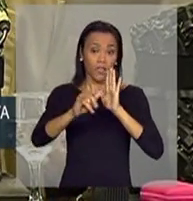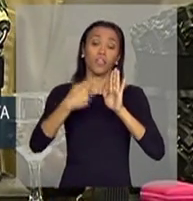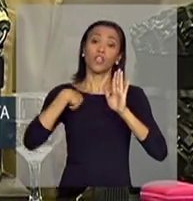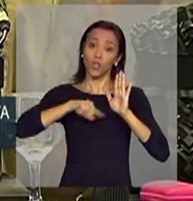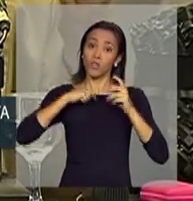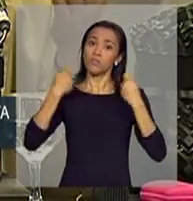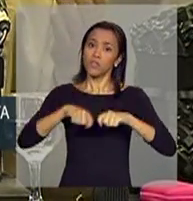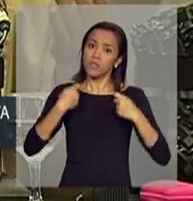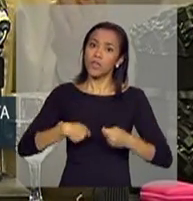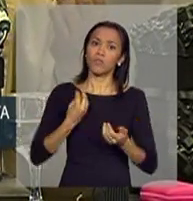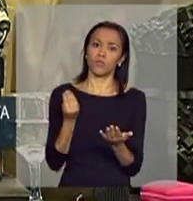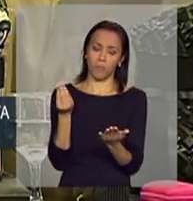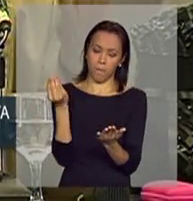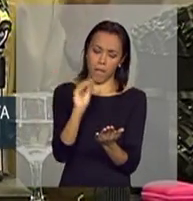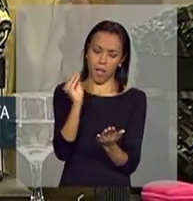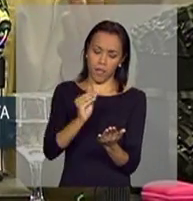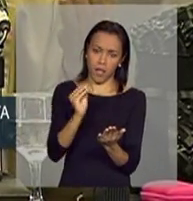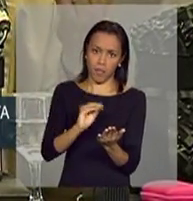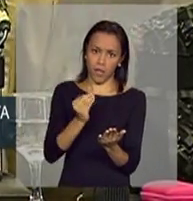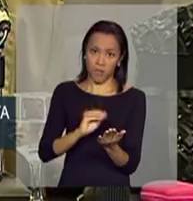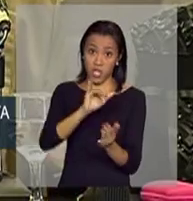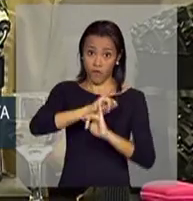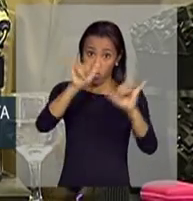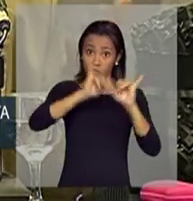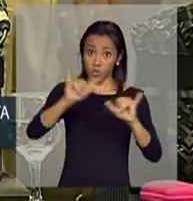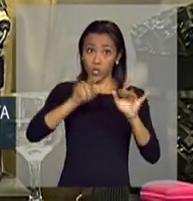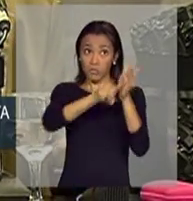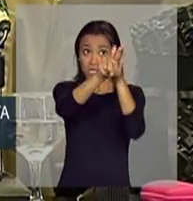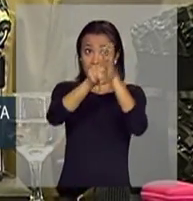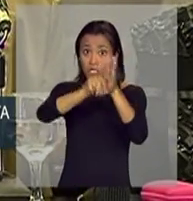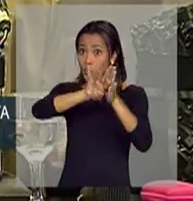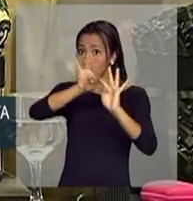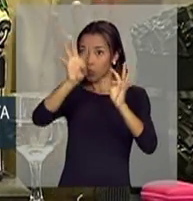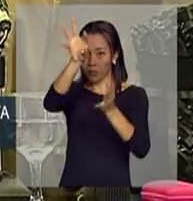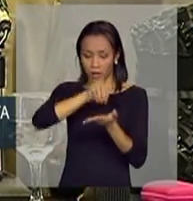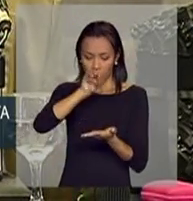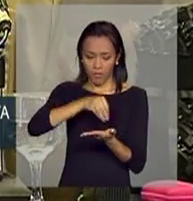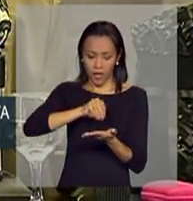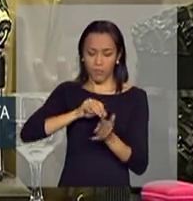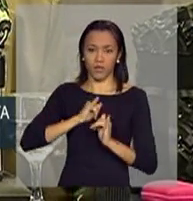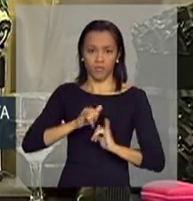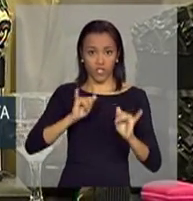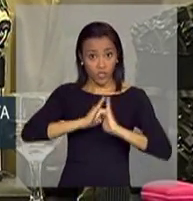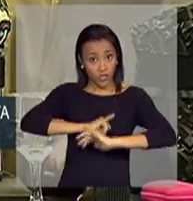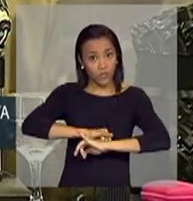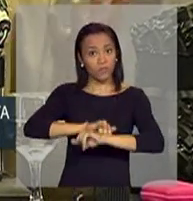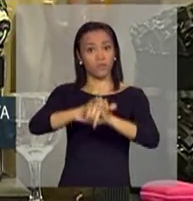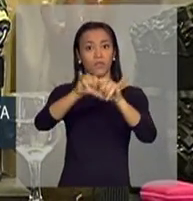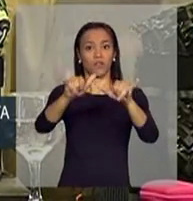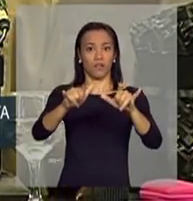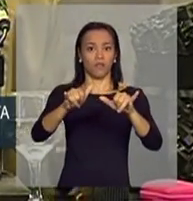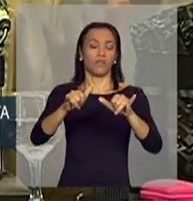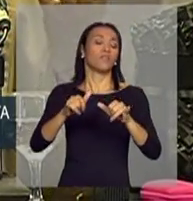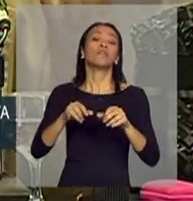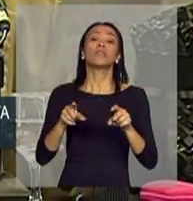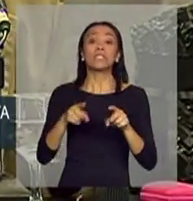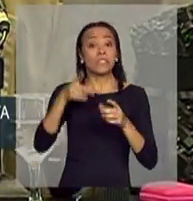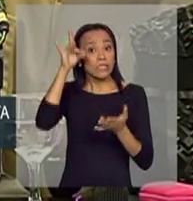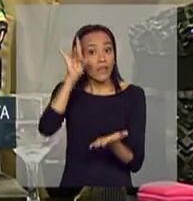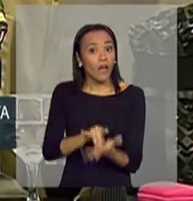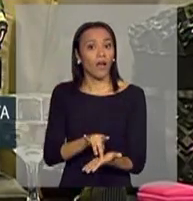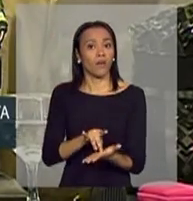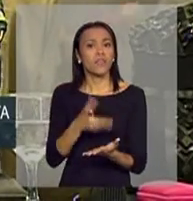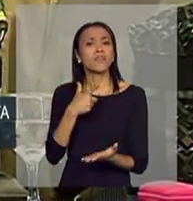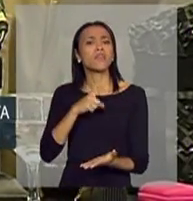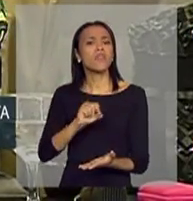documentemos possamos provar essas práticas em casos concretos e quem foram